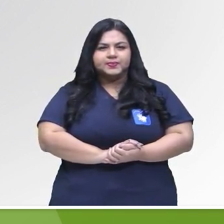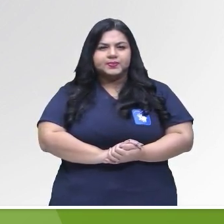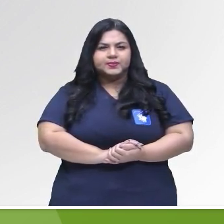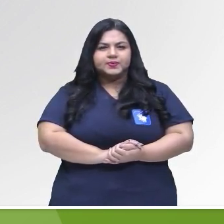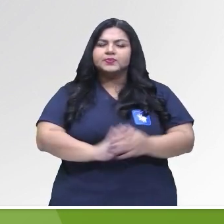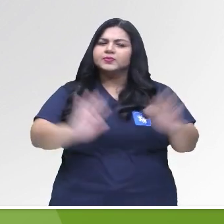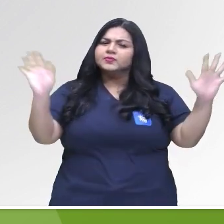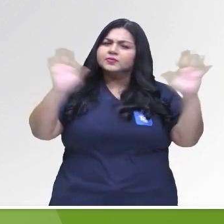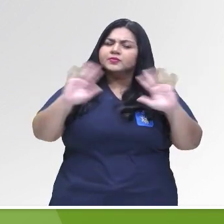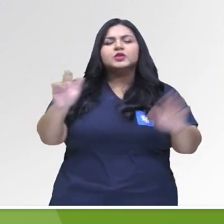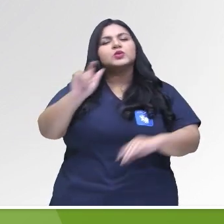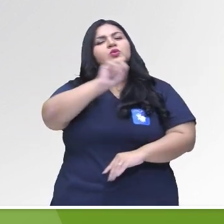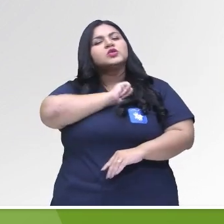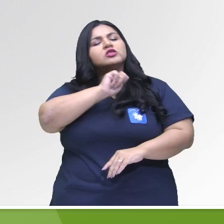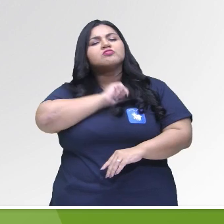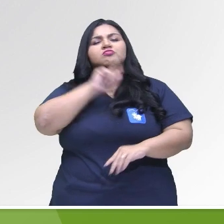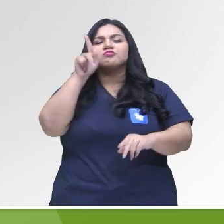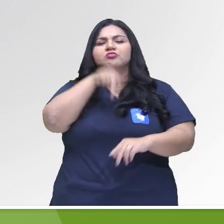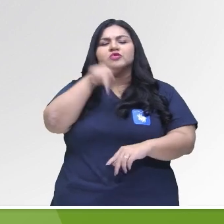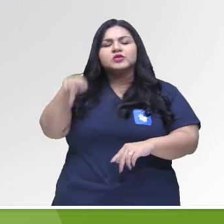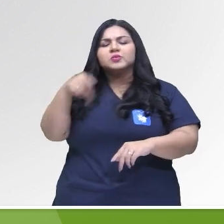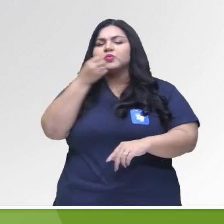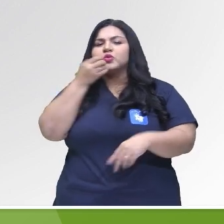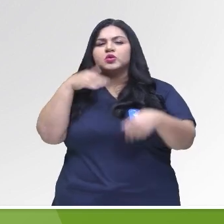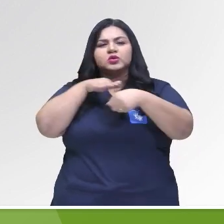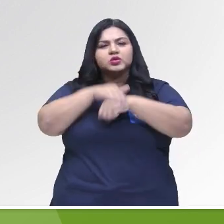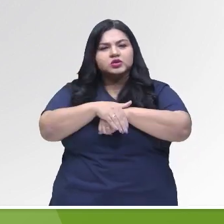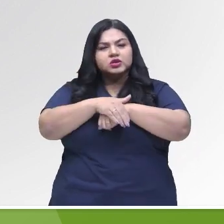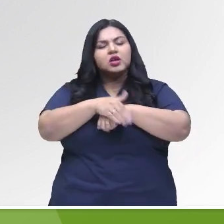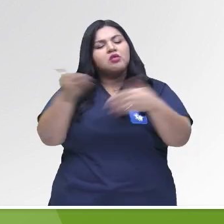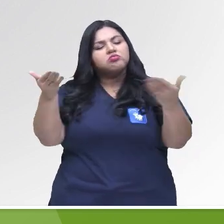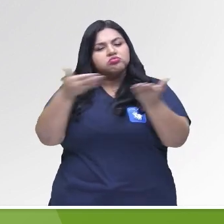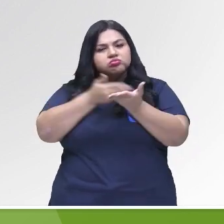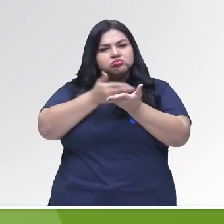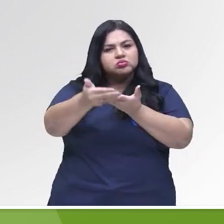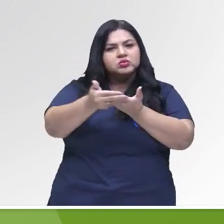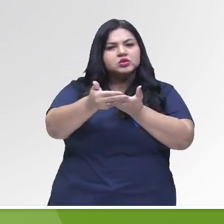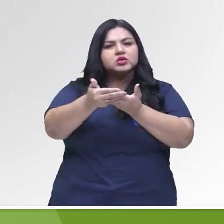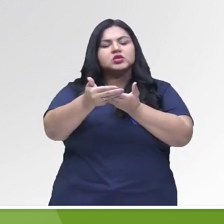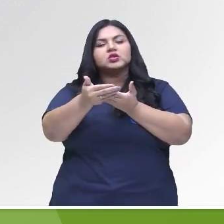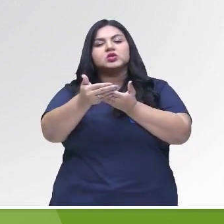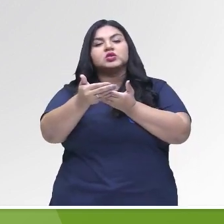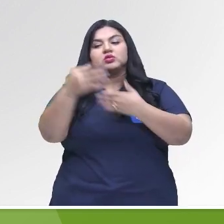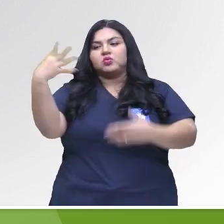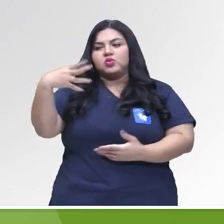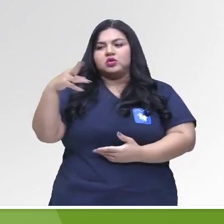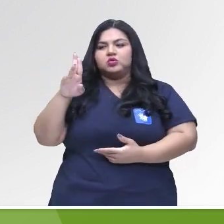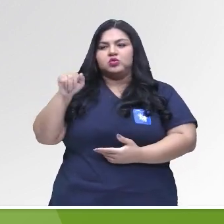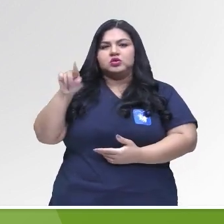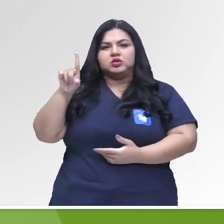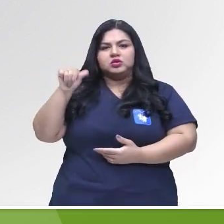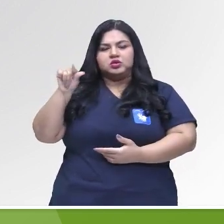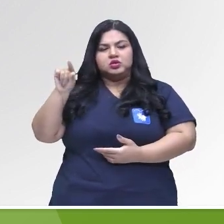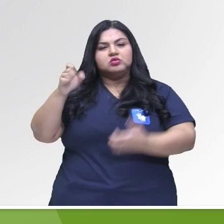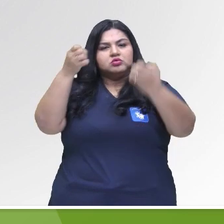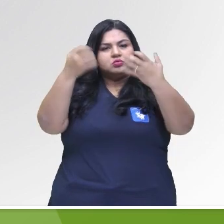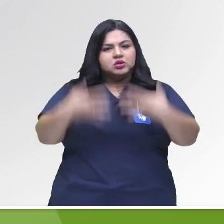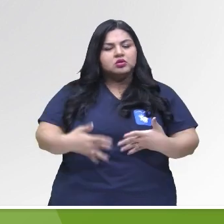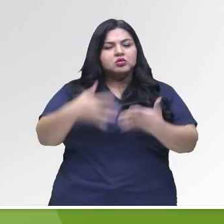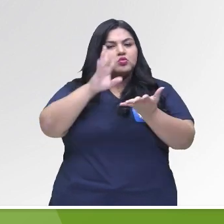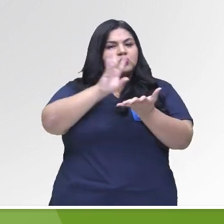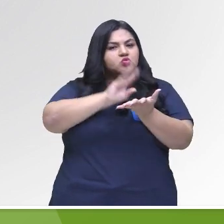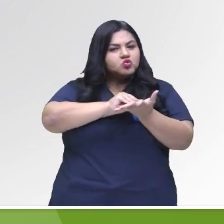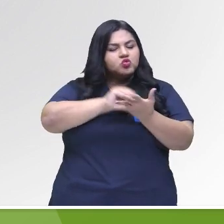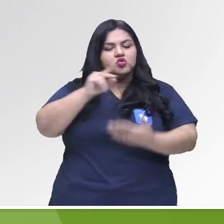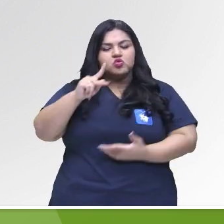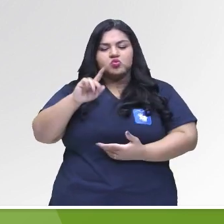Olá, alunos! Olá, professores! Boa noite! Nós iniciamos a nossa quarta unidade falando um pouco sobre os polímeros, tá? A